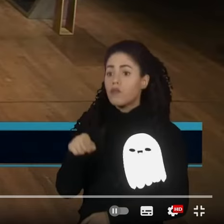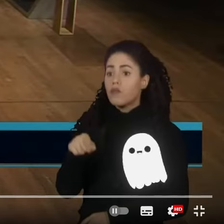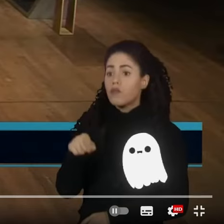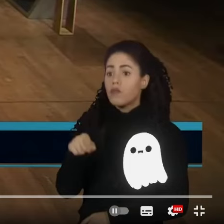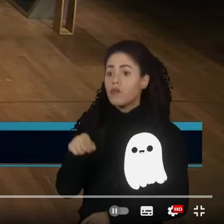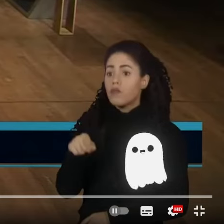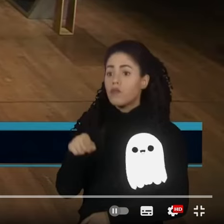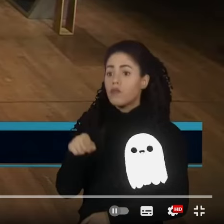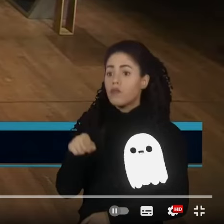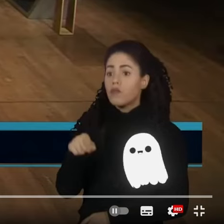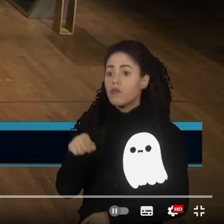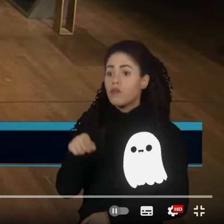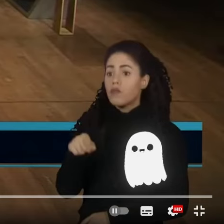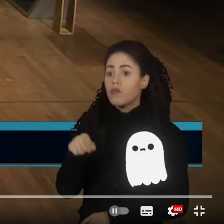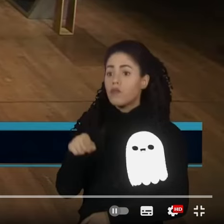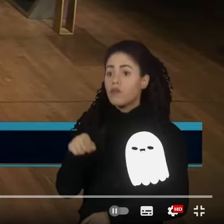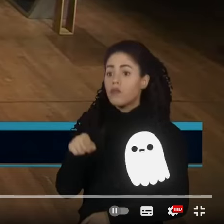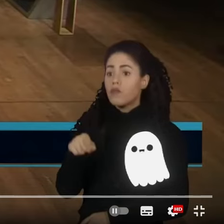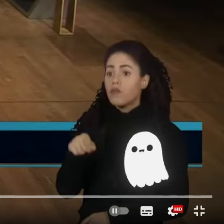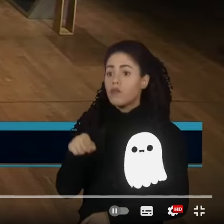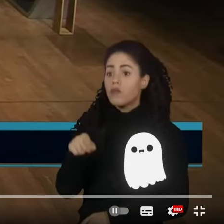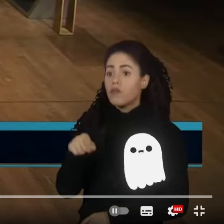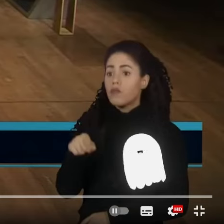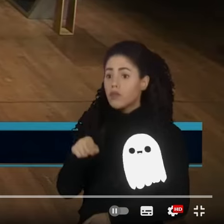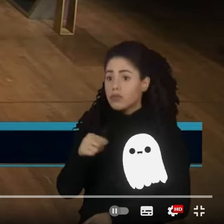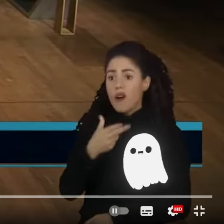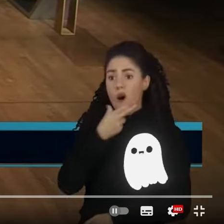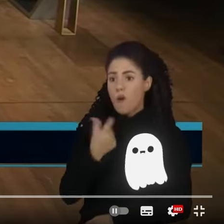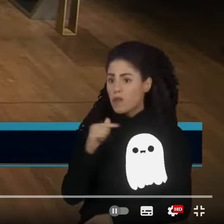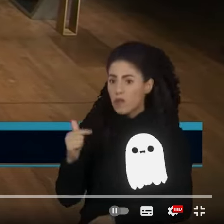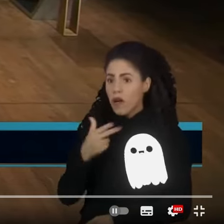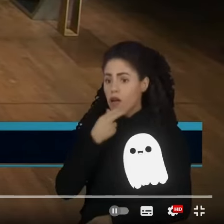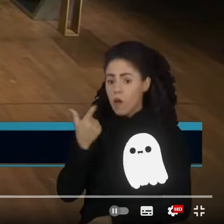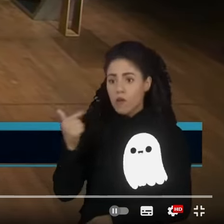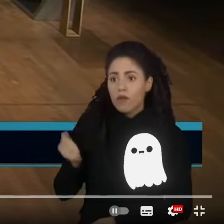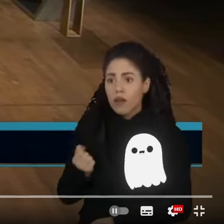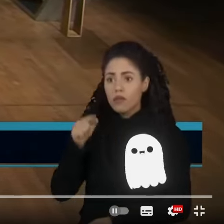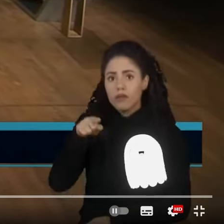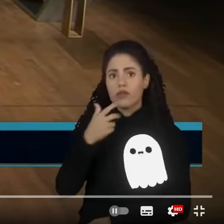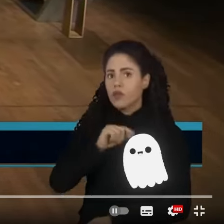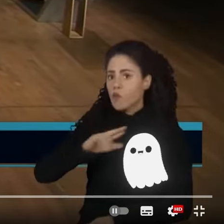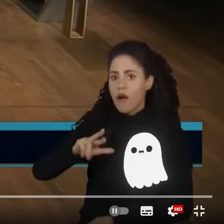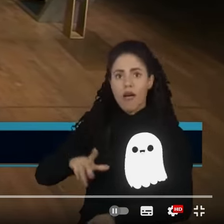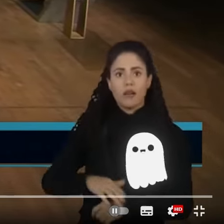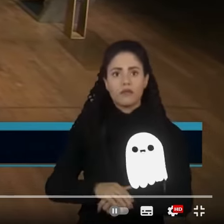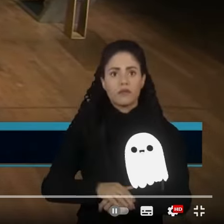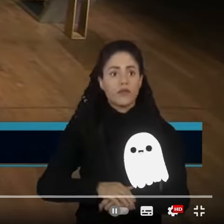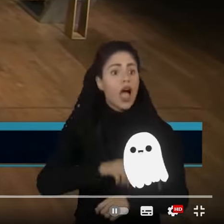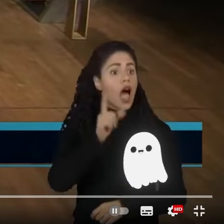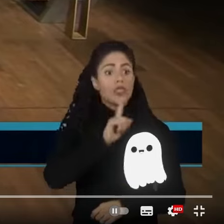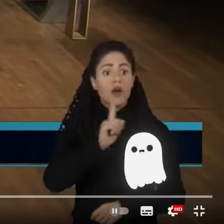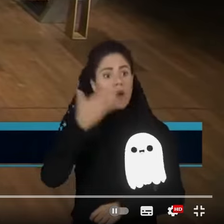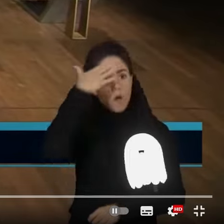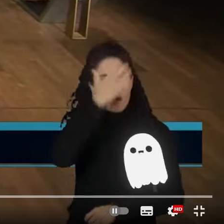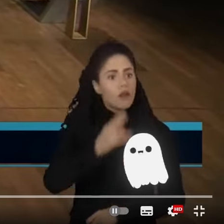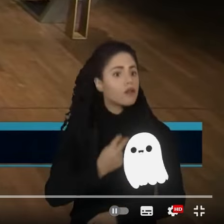fala merda e não serve nem pra deixar o Datena dar a segunda cadeirada. Porra! Você não é não, homem? Datena. Olha, vai.